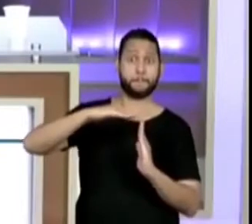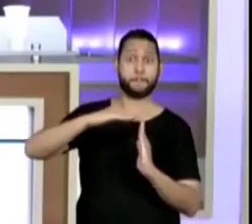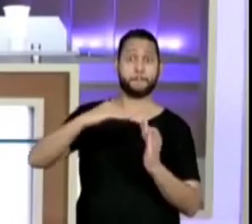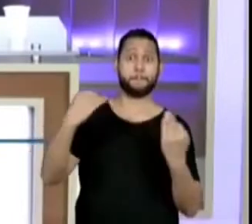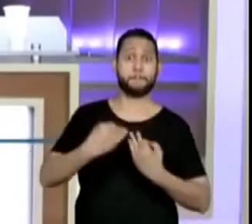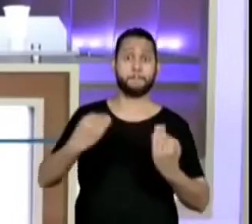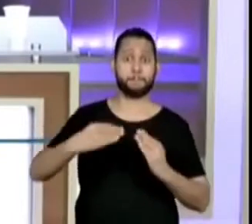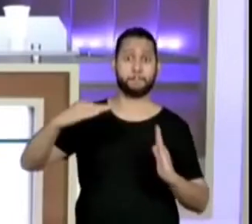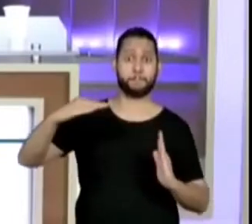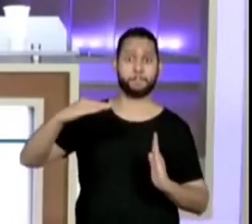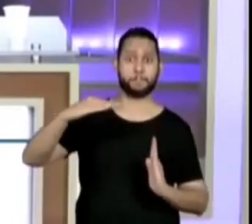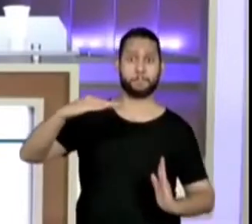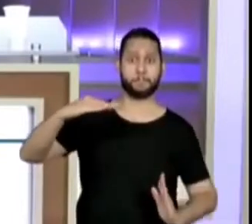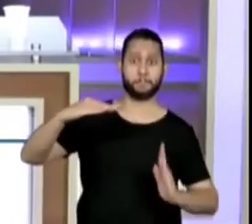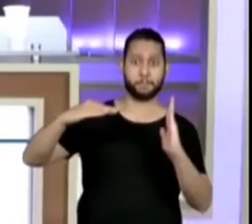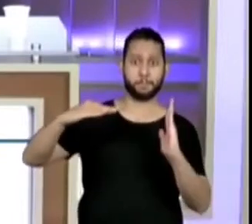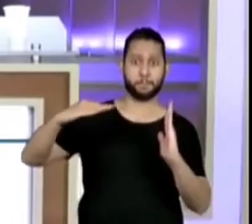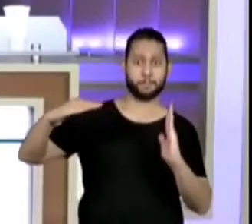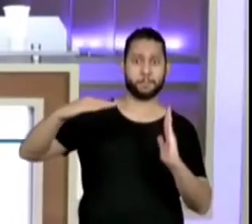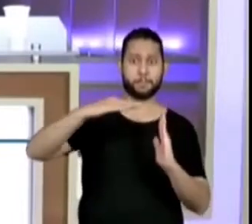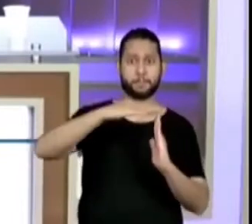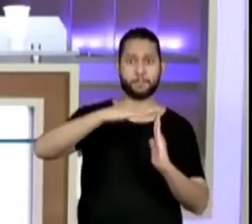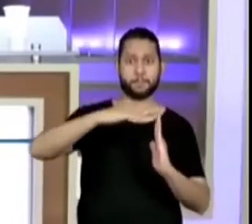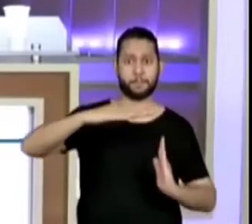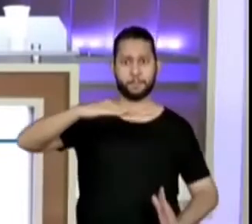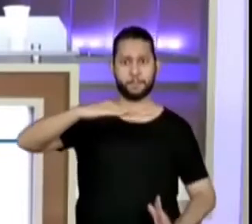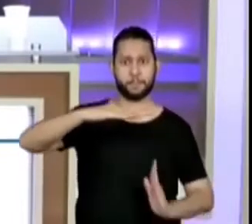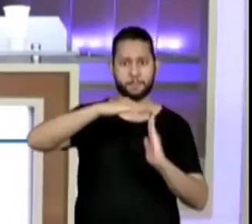na vida real, gente, que eu quero que vocês façam, tá?